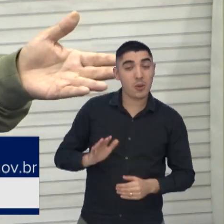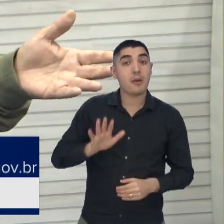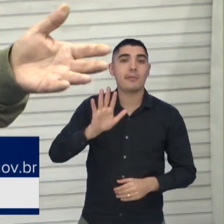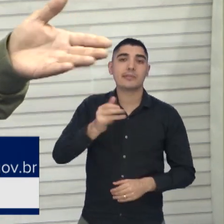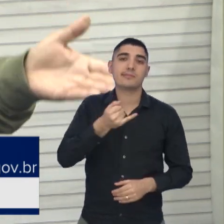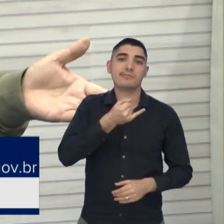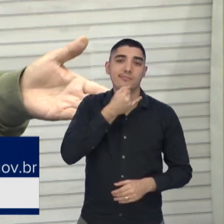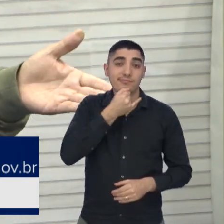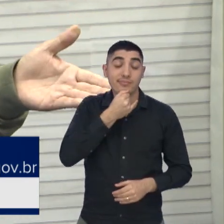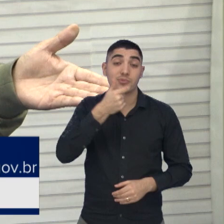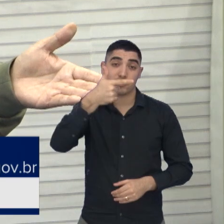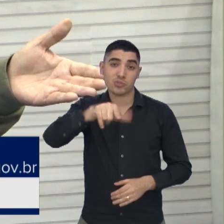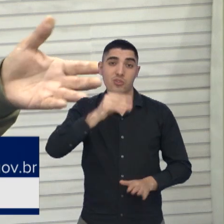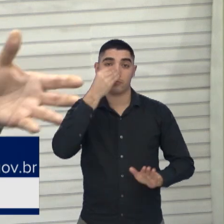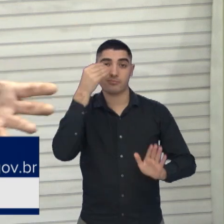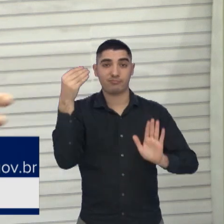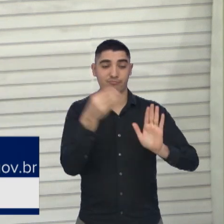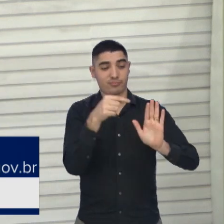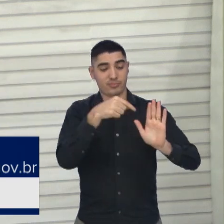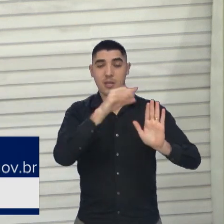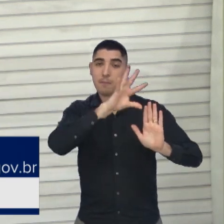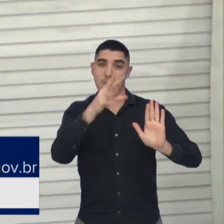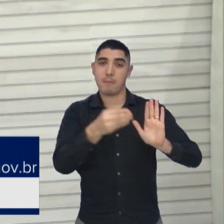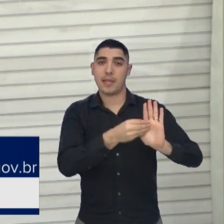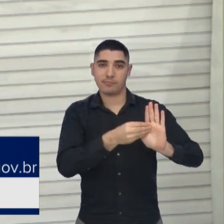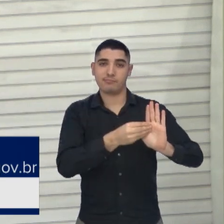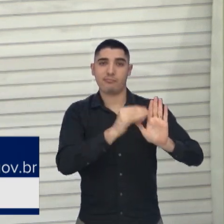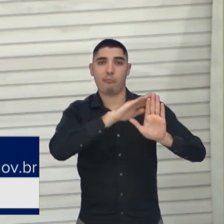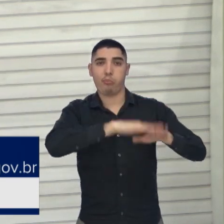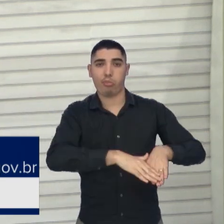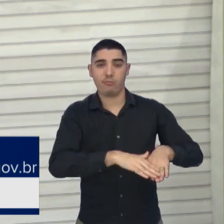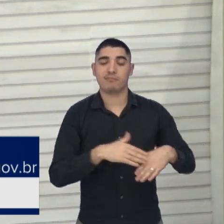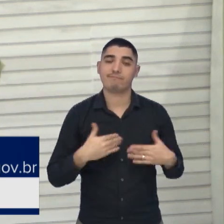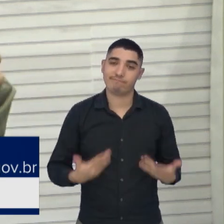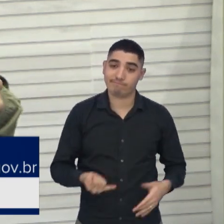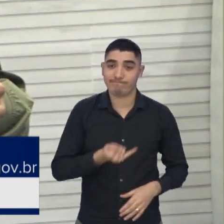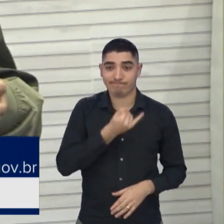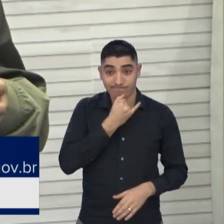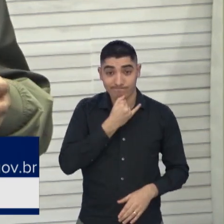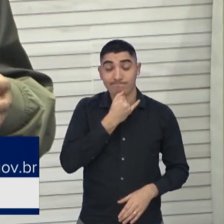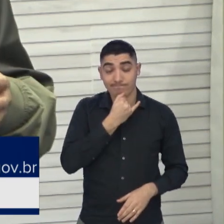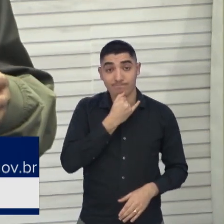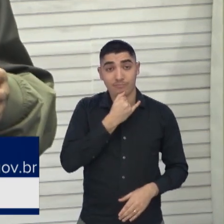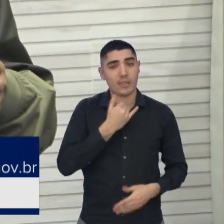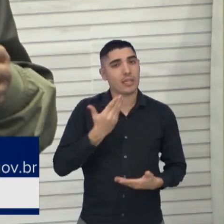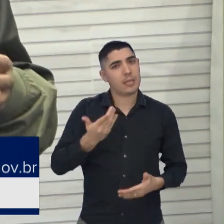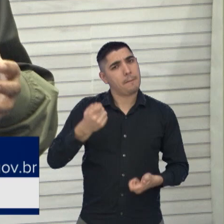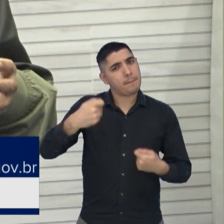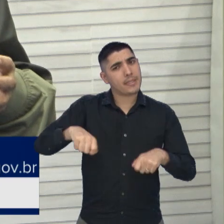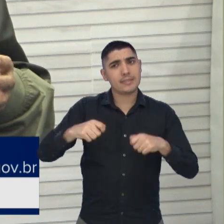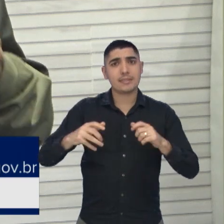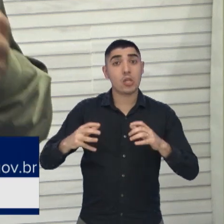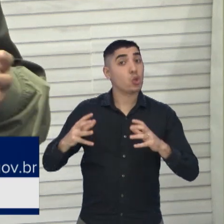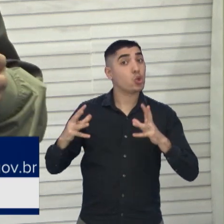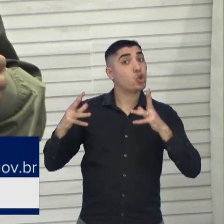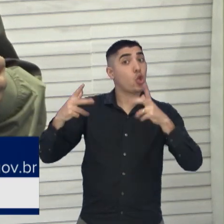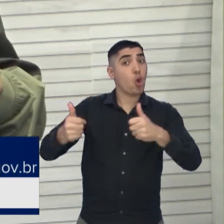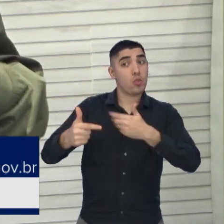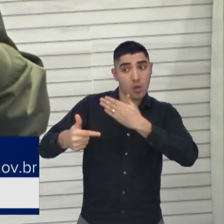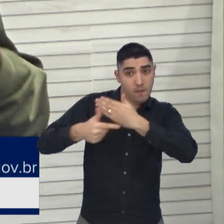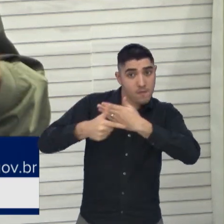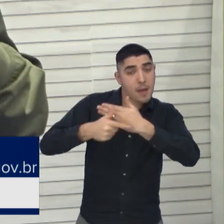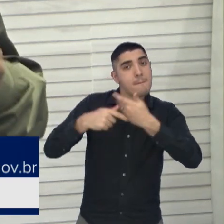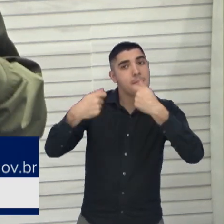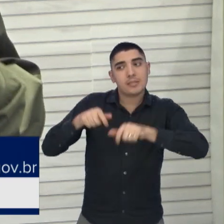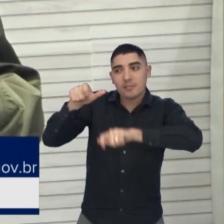comissões. Uma pena. Então, todos os cargos deveriam ser de servidor concursado. Por quê?